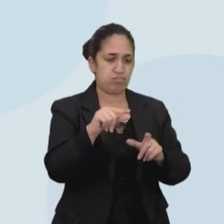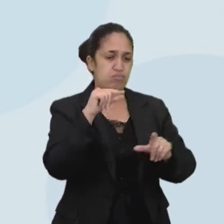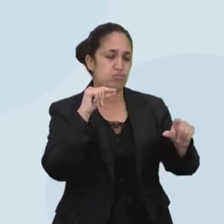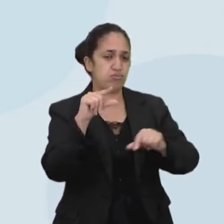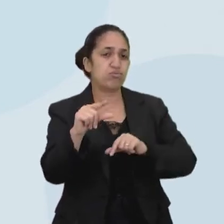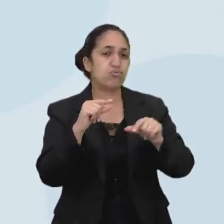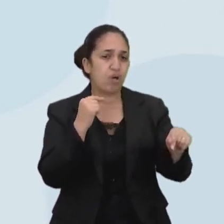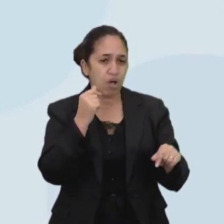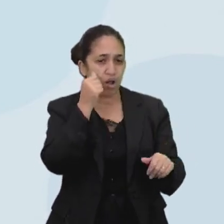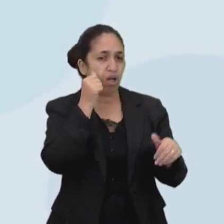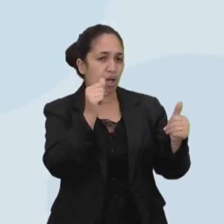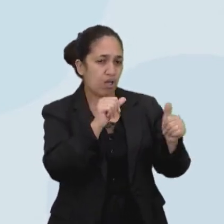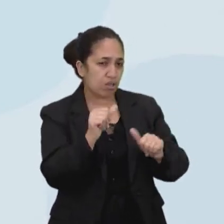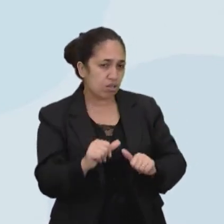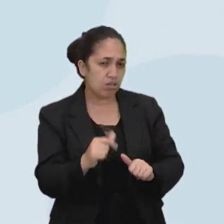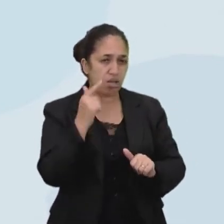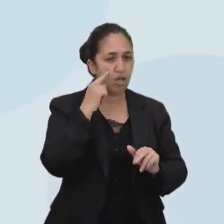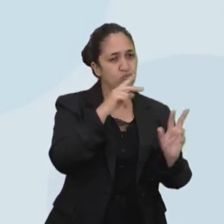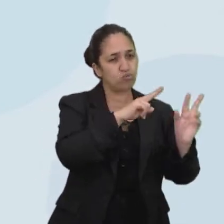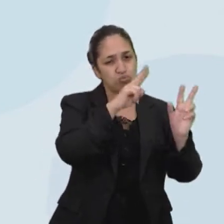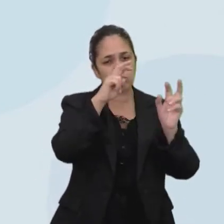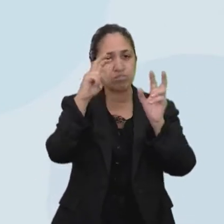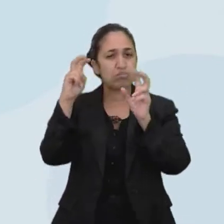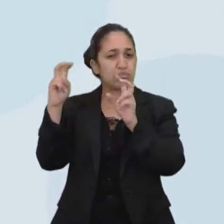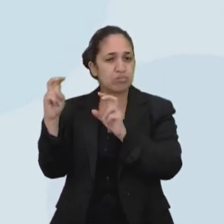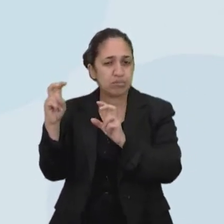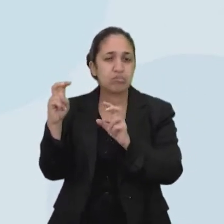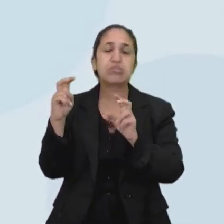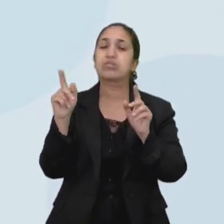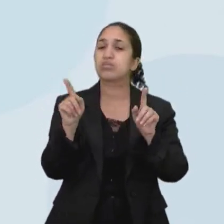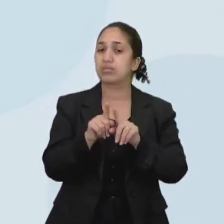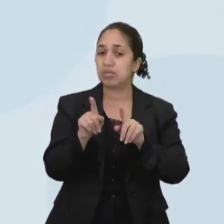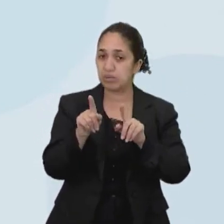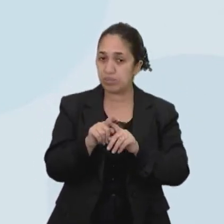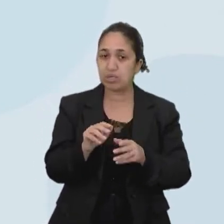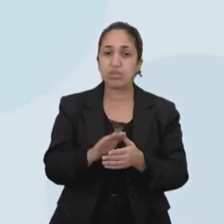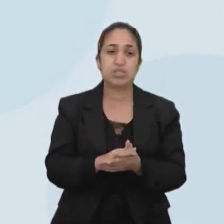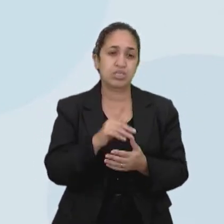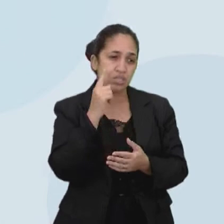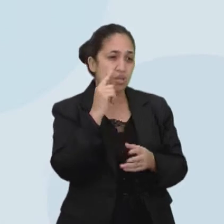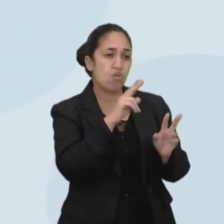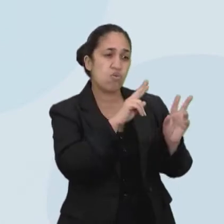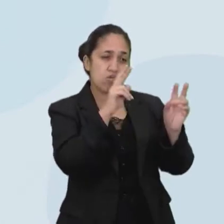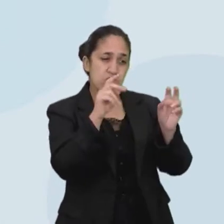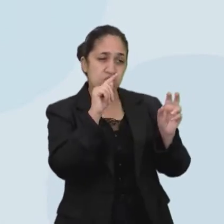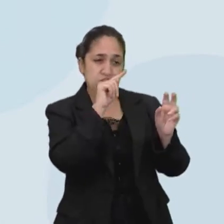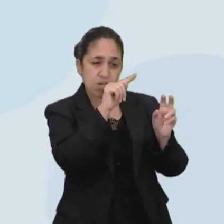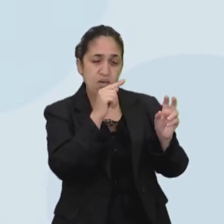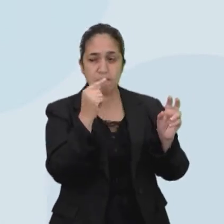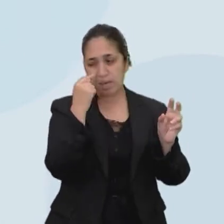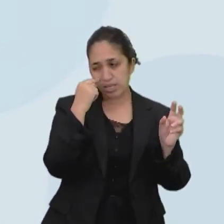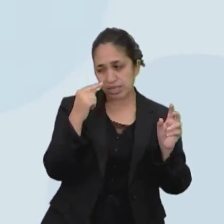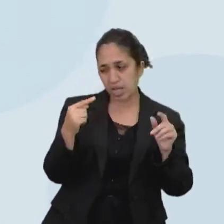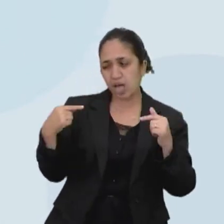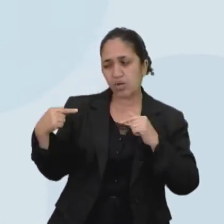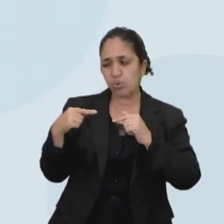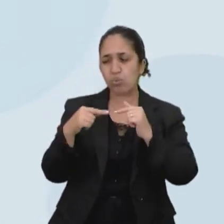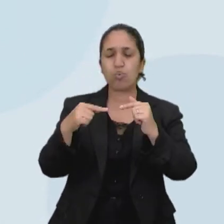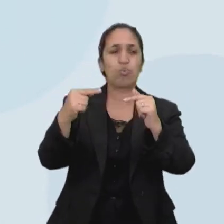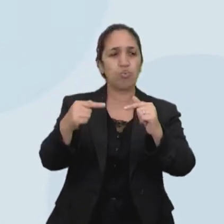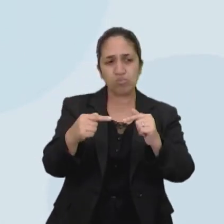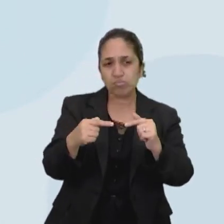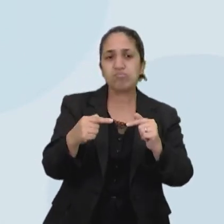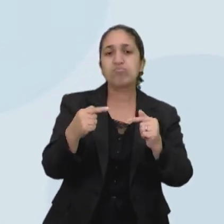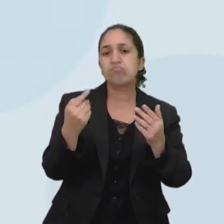falamos de suporte. Analisar os temas abordados, né? Então, verificar se o tema que você está abordando está coerente com aquilo